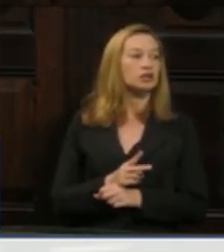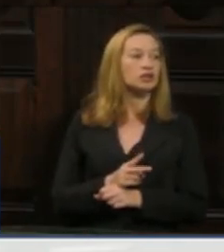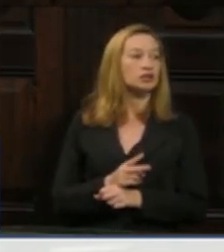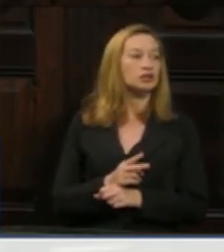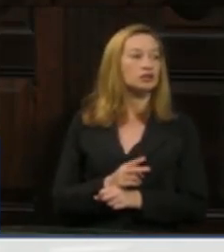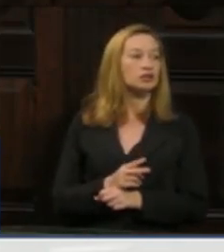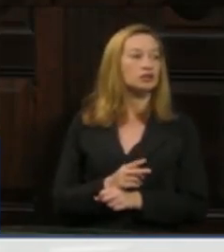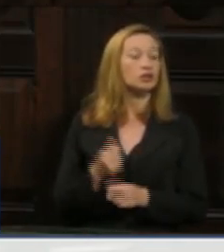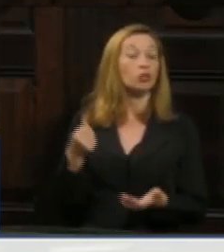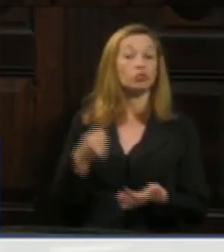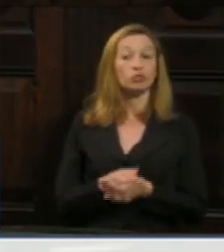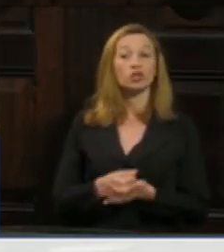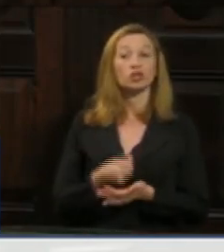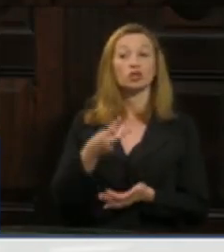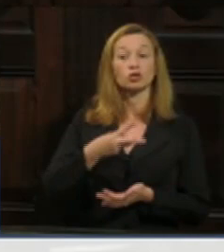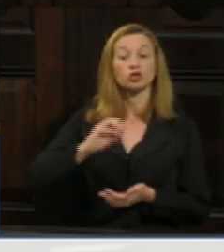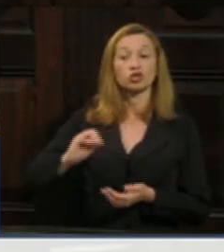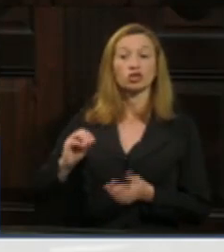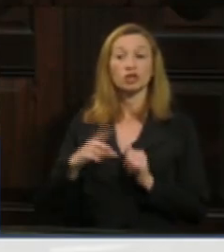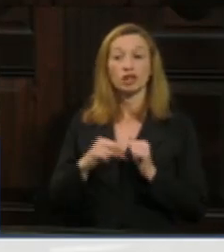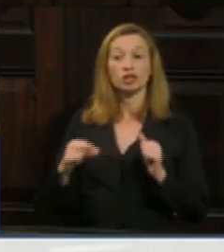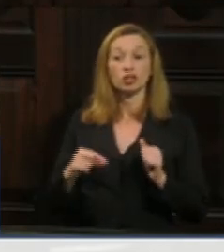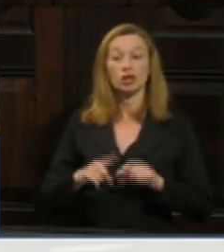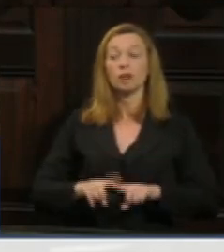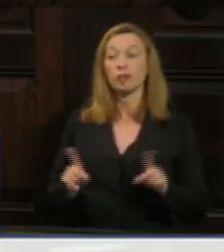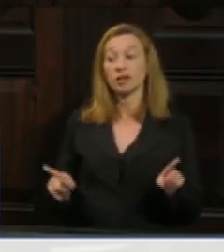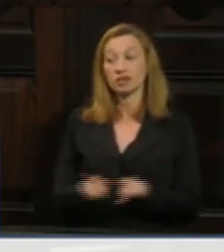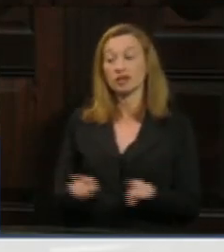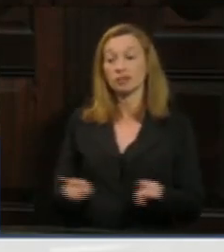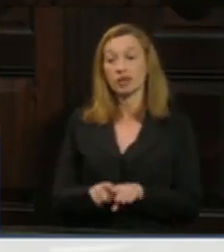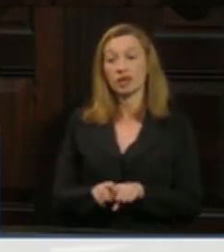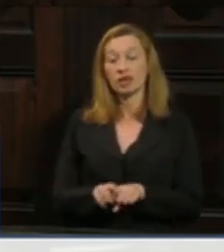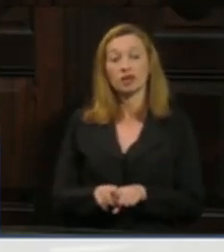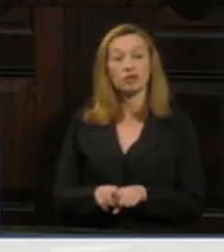a precarização de alguns direitos.